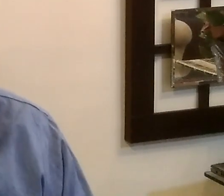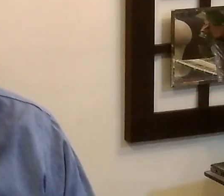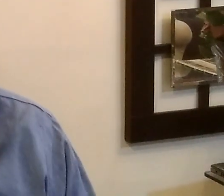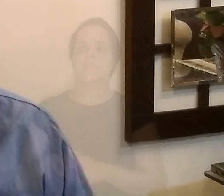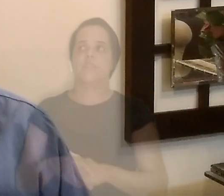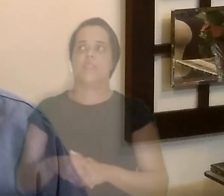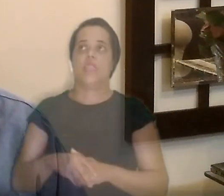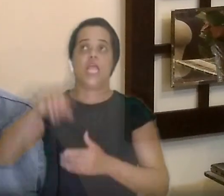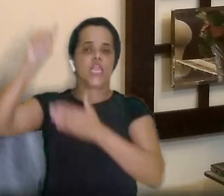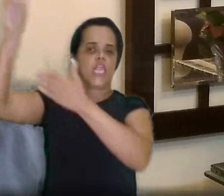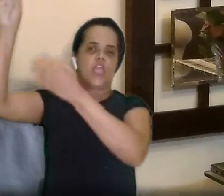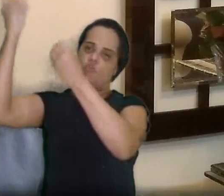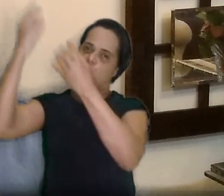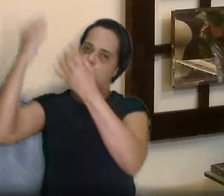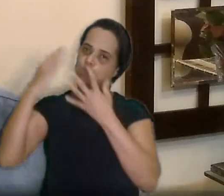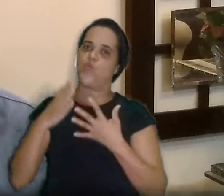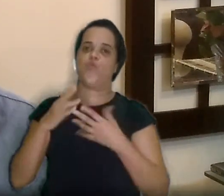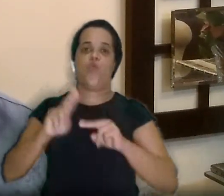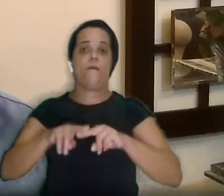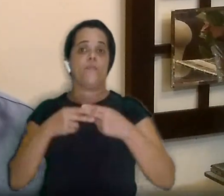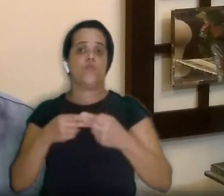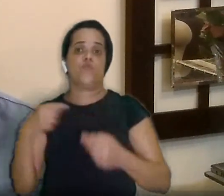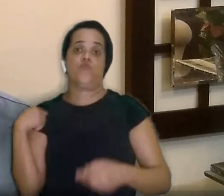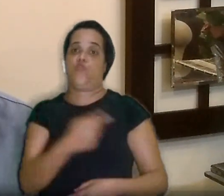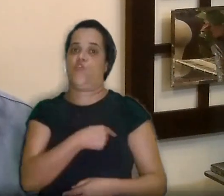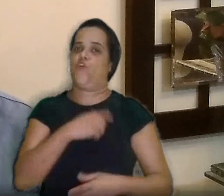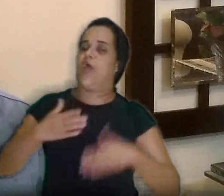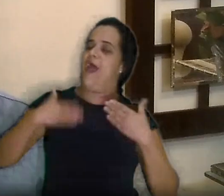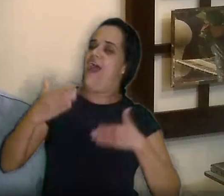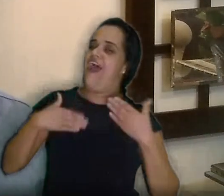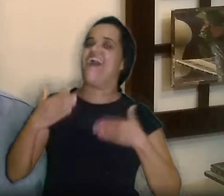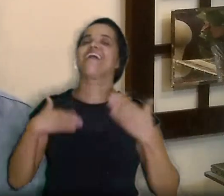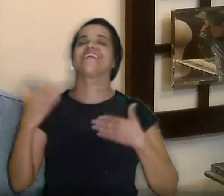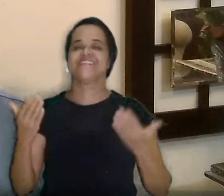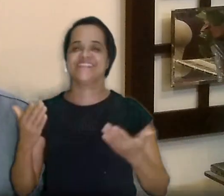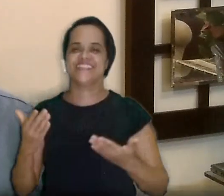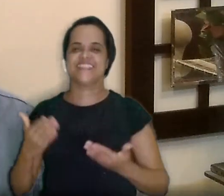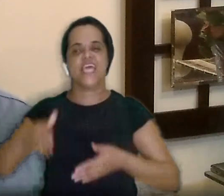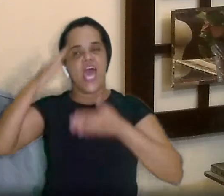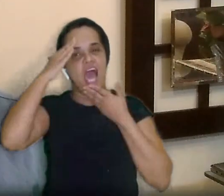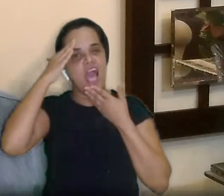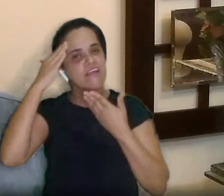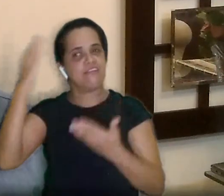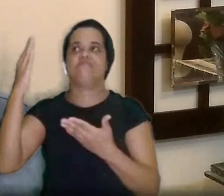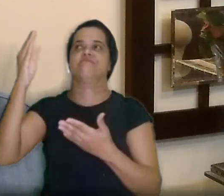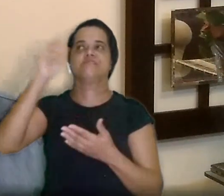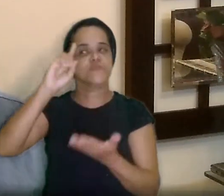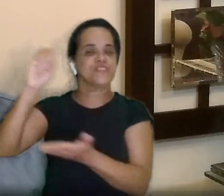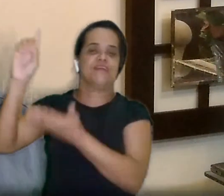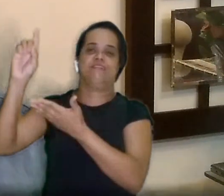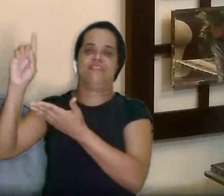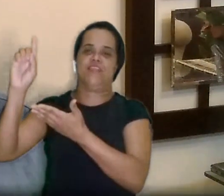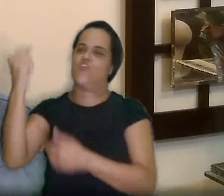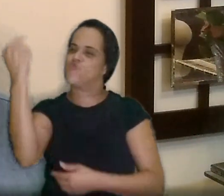Grandes coisas fez o Senhor por nós, por isso estamos alegres. Queremos agradecer ao nosso Deus por cada irmão,